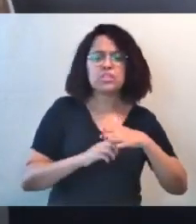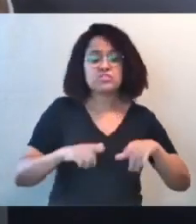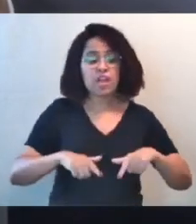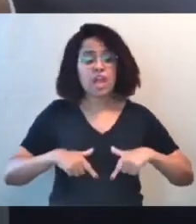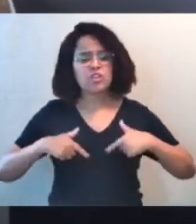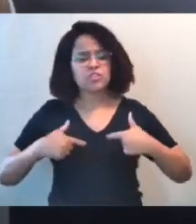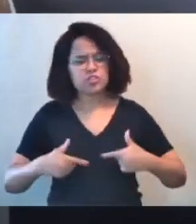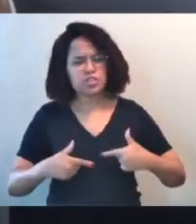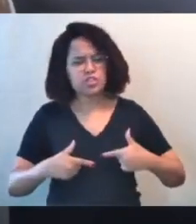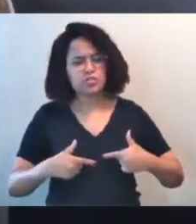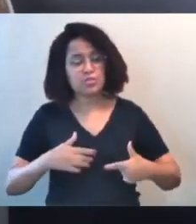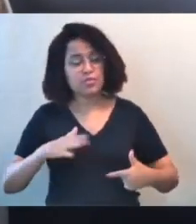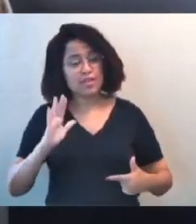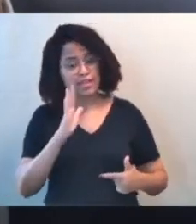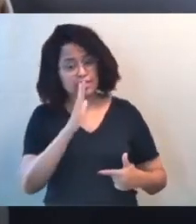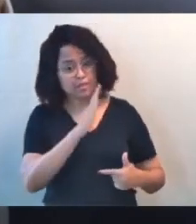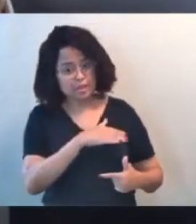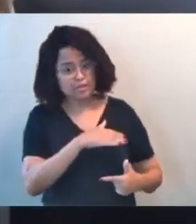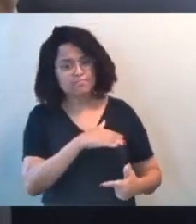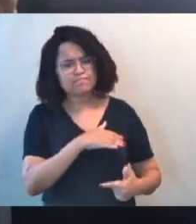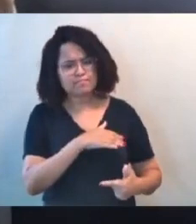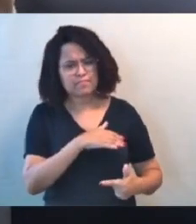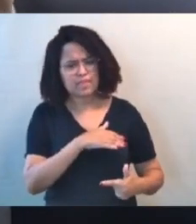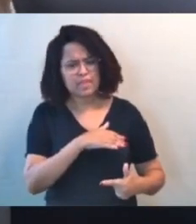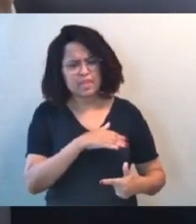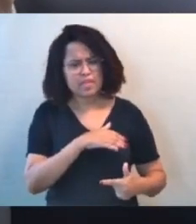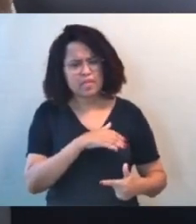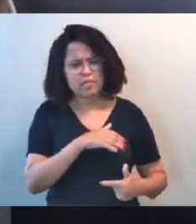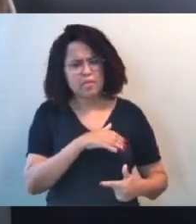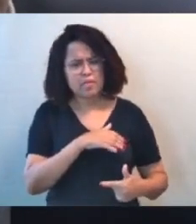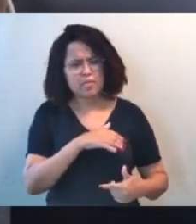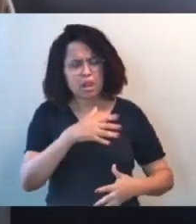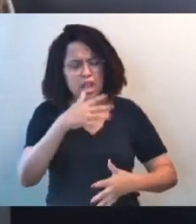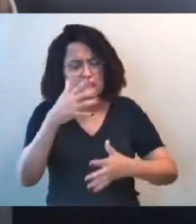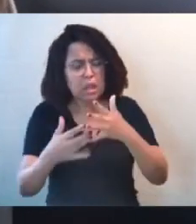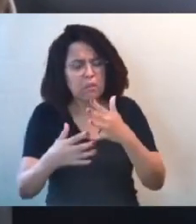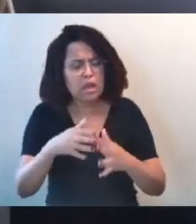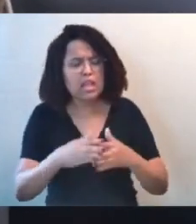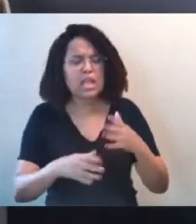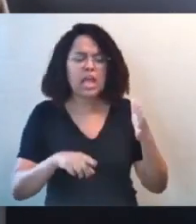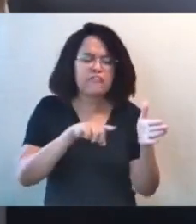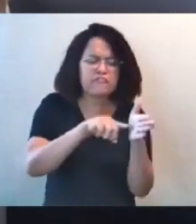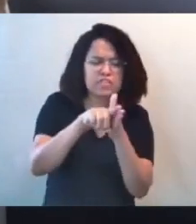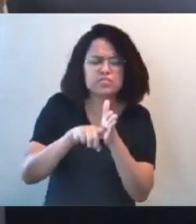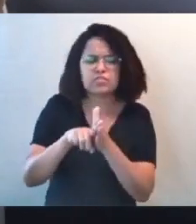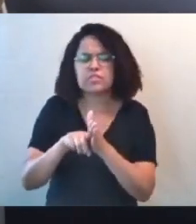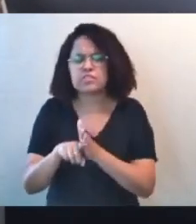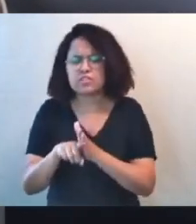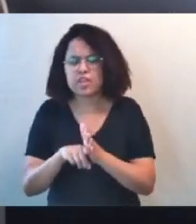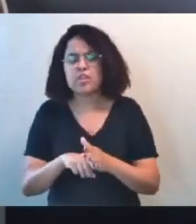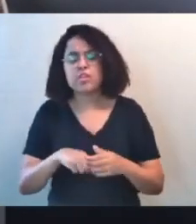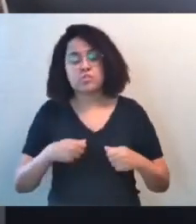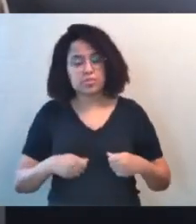o meu depoimento, de burlar a fiscalização, nós temos que adotar as medidas cabíveis. Agora,